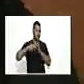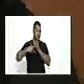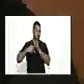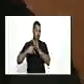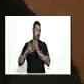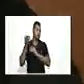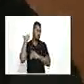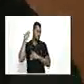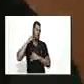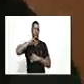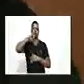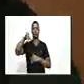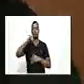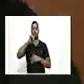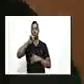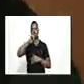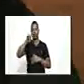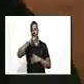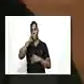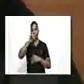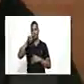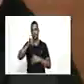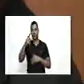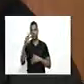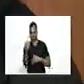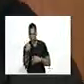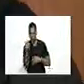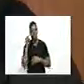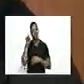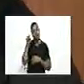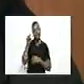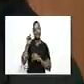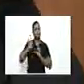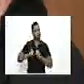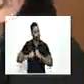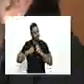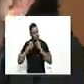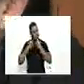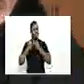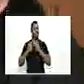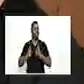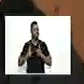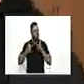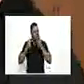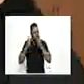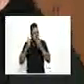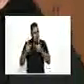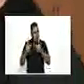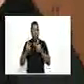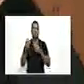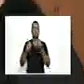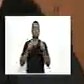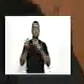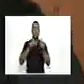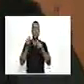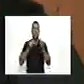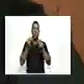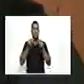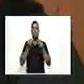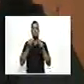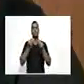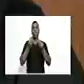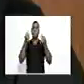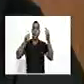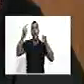o Joãozinho né que realmente se empenhou em todos os sentidos No que diz respeito a chegar a um denominador